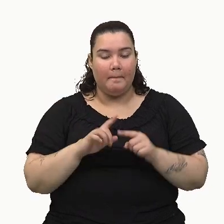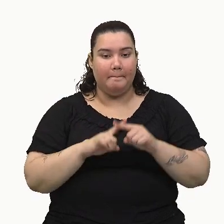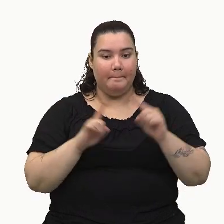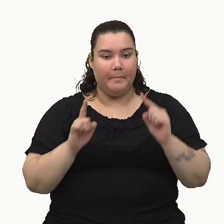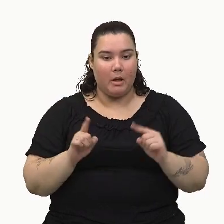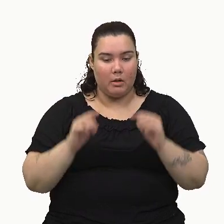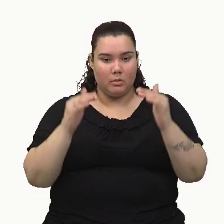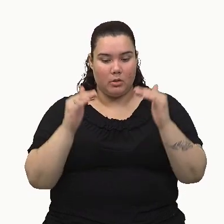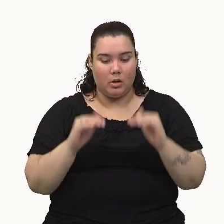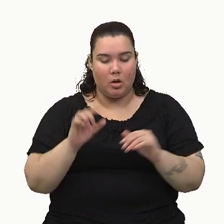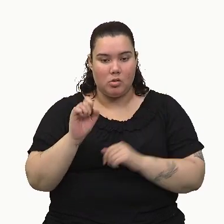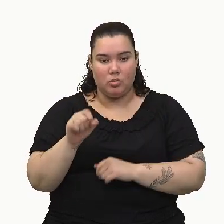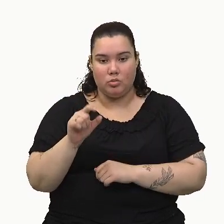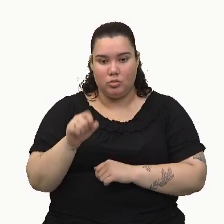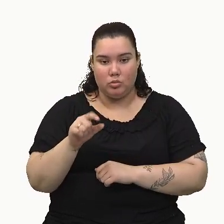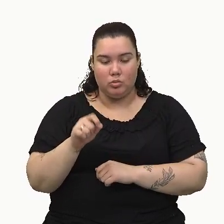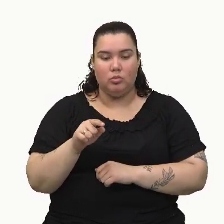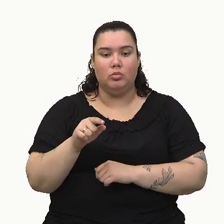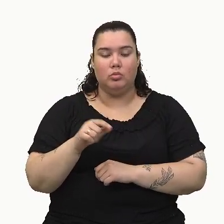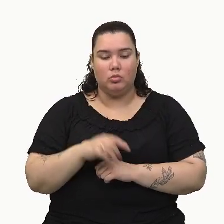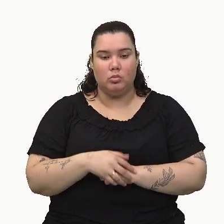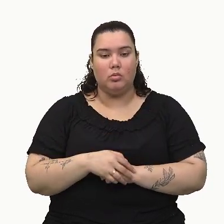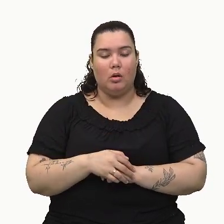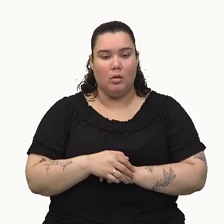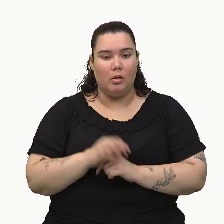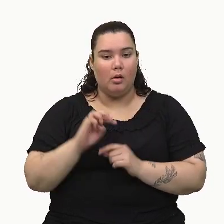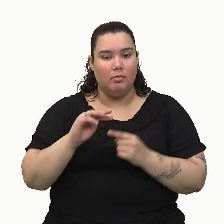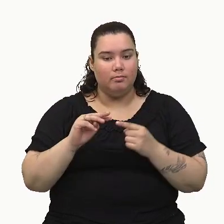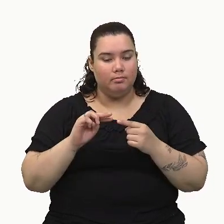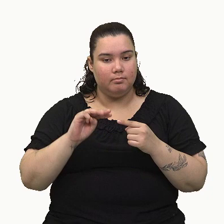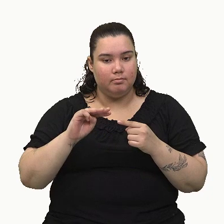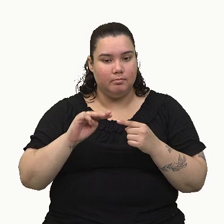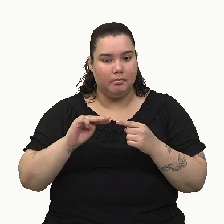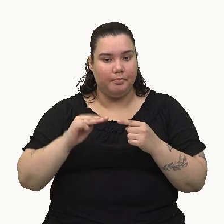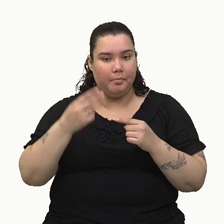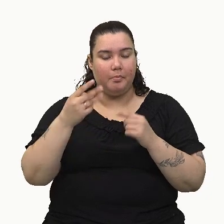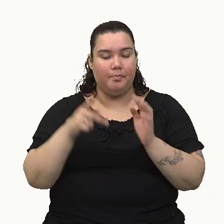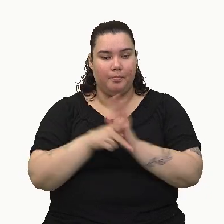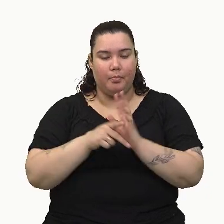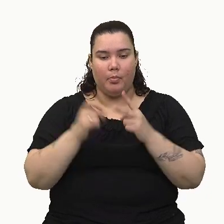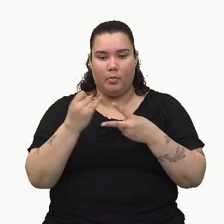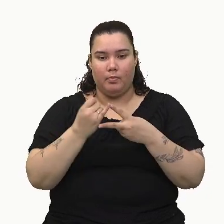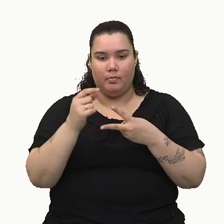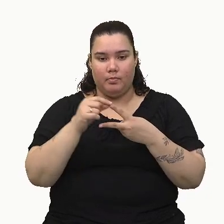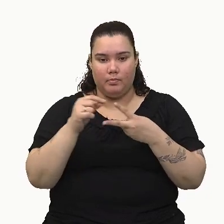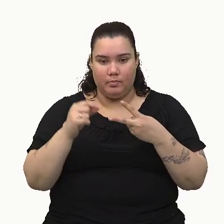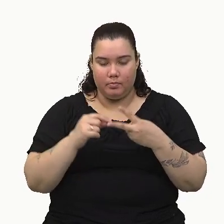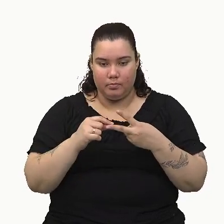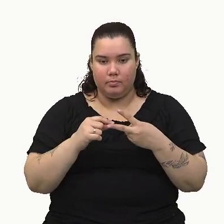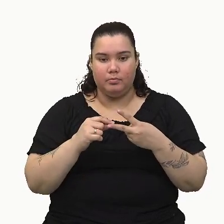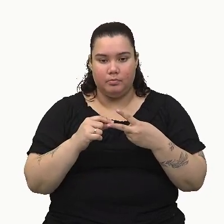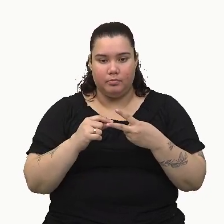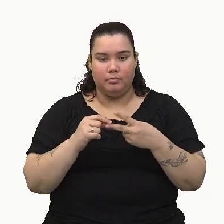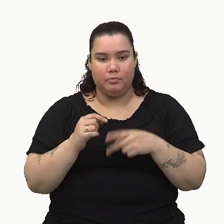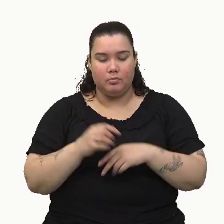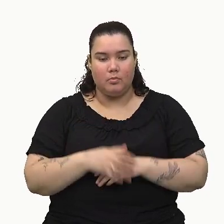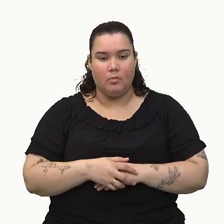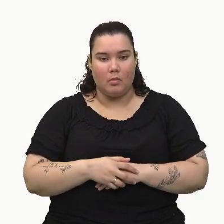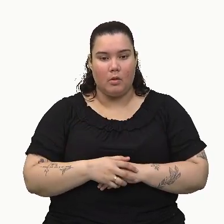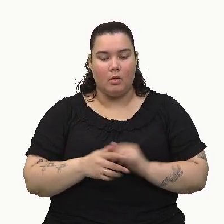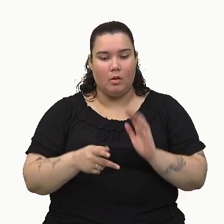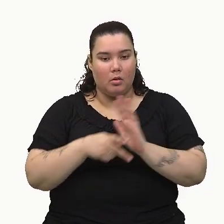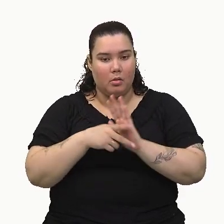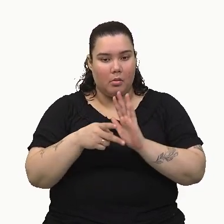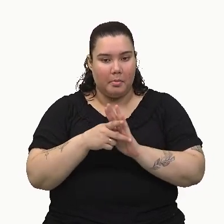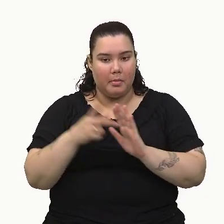em azul aí embaixo, o grau do polinômio x que está mais à esquerda, aliás, o expoente do x do